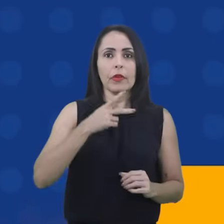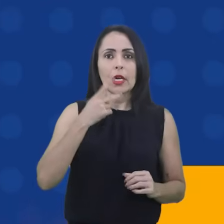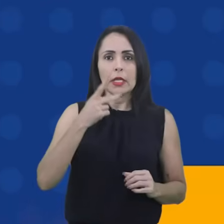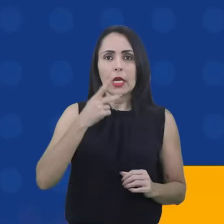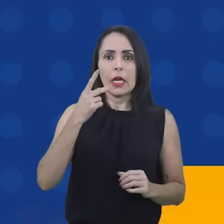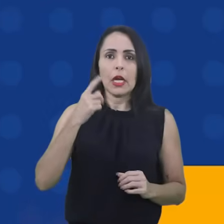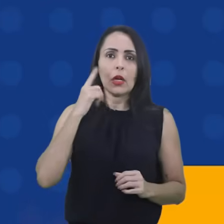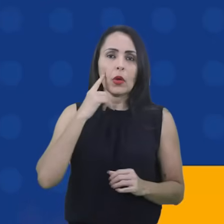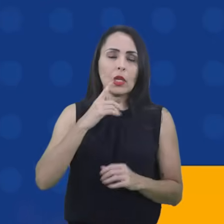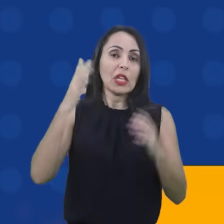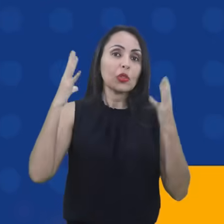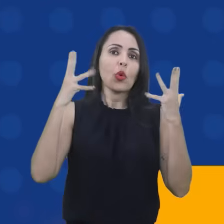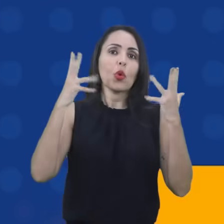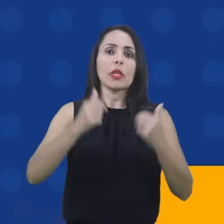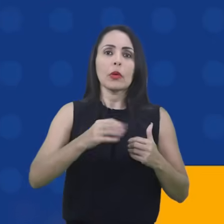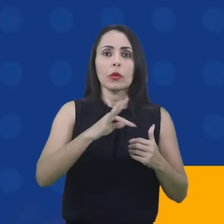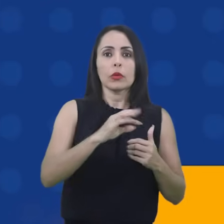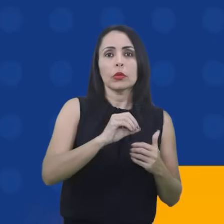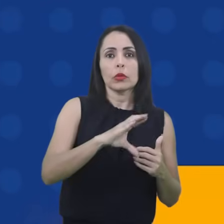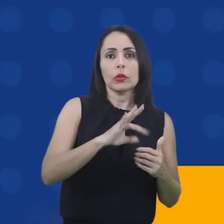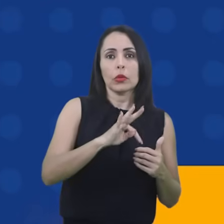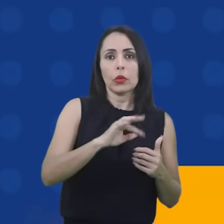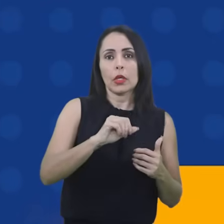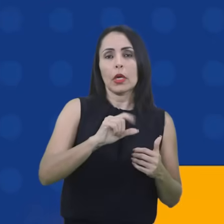sobre a prótese total, né, diferente da